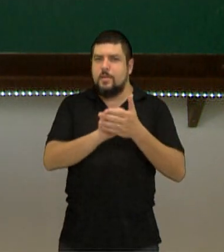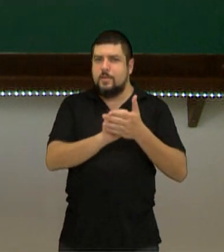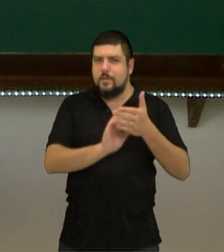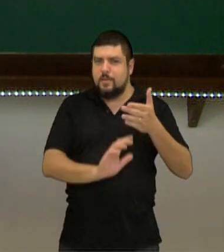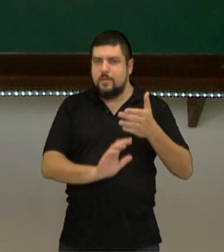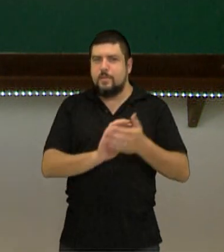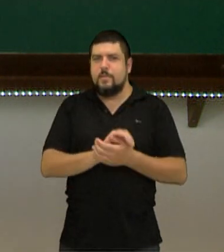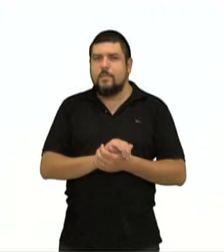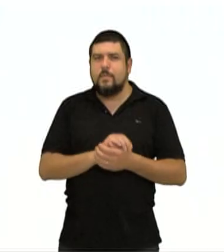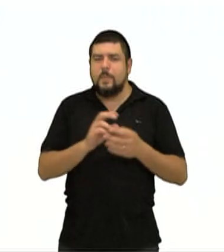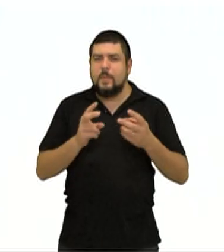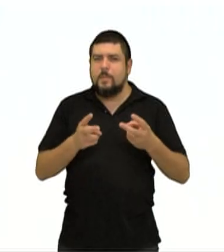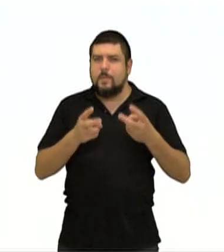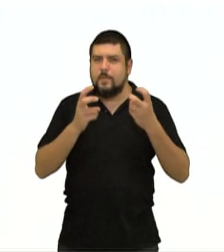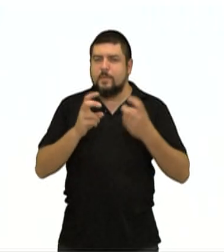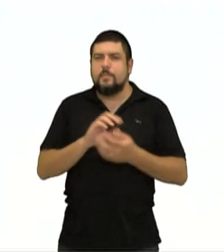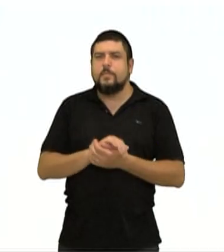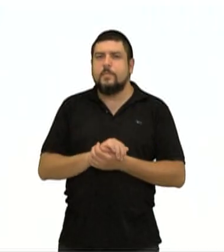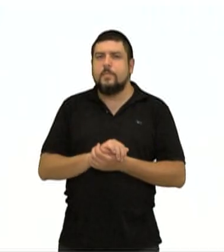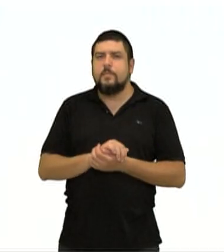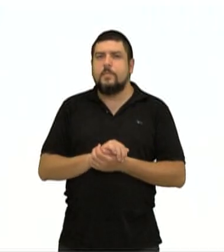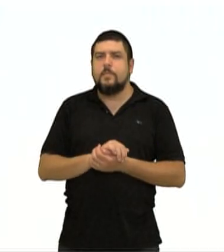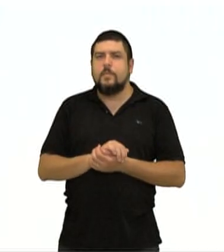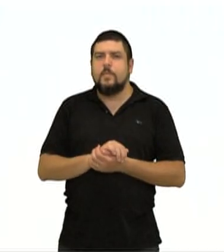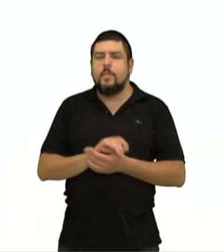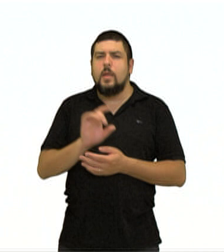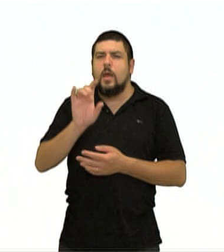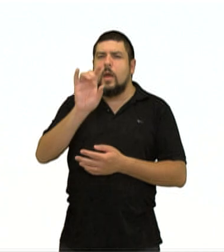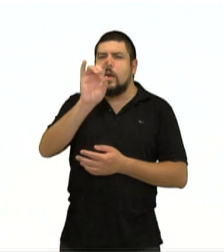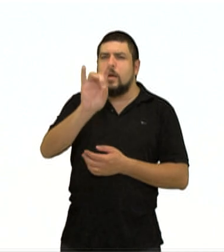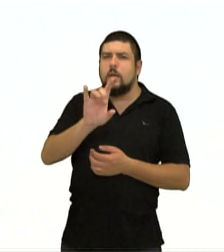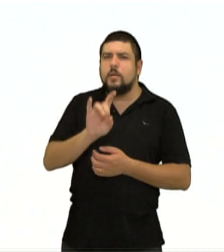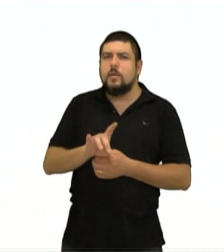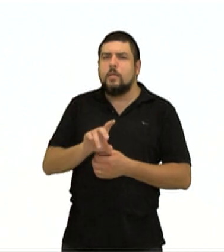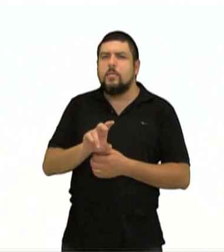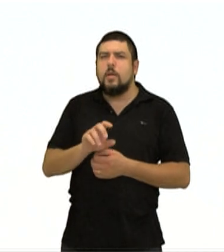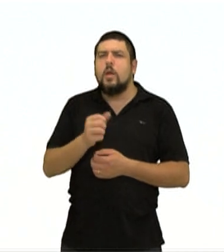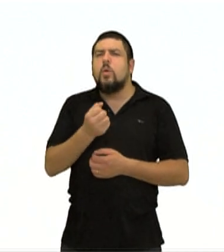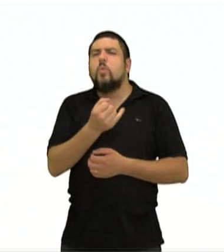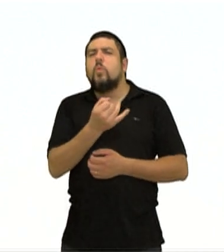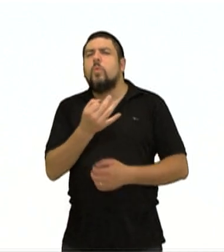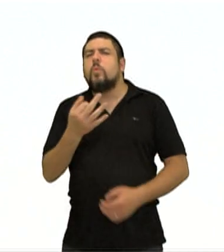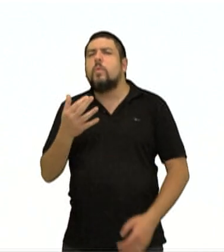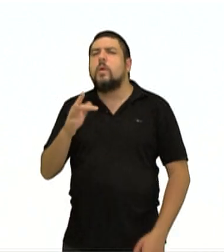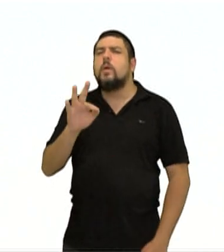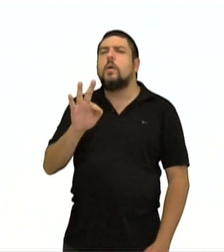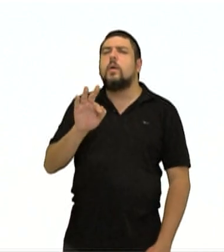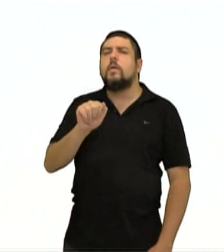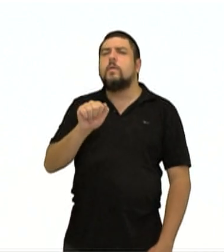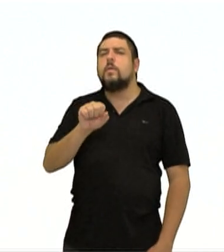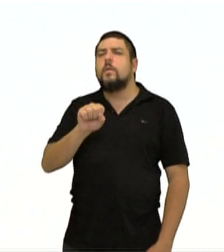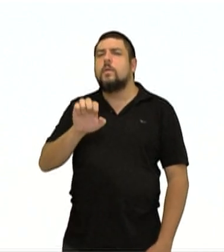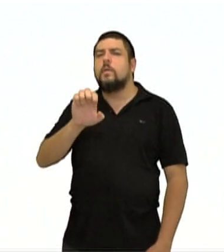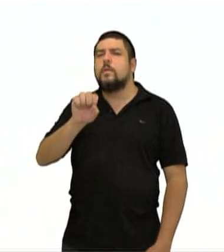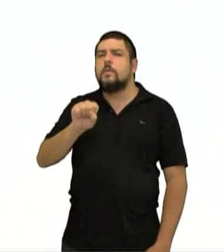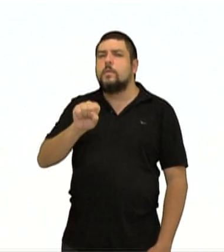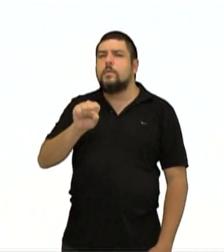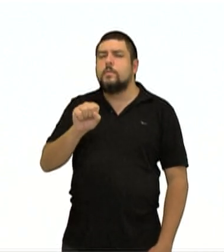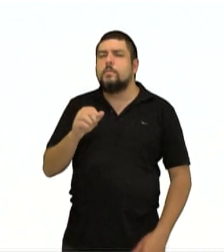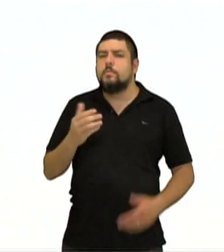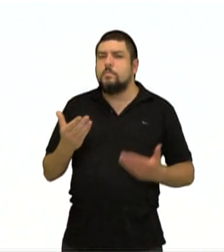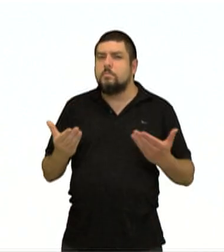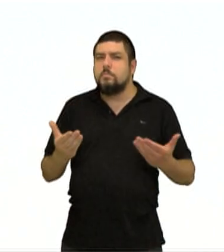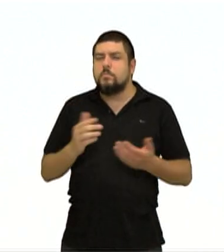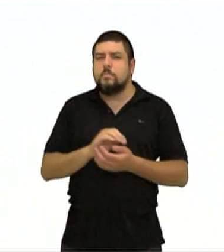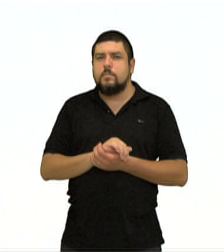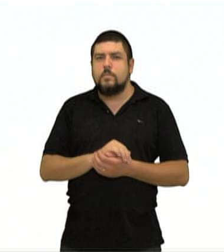bem na tela. Para cada mistura a seguir, indique o número de fases. Na letra A, água